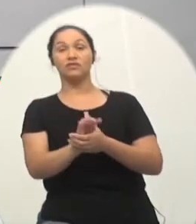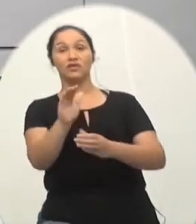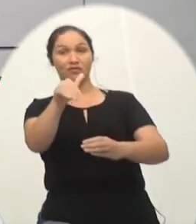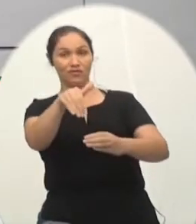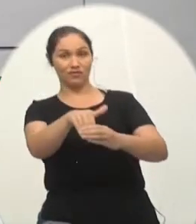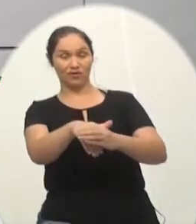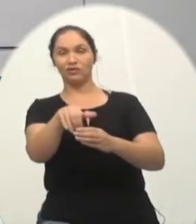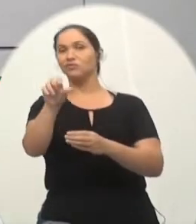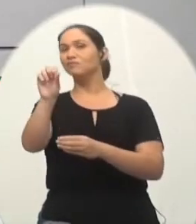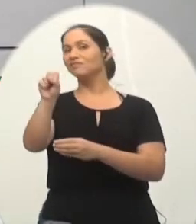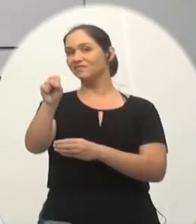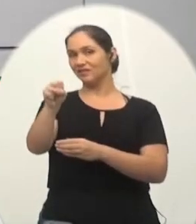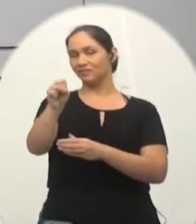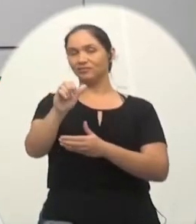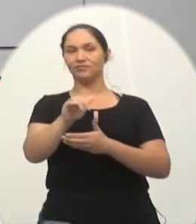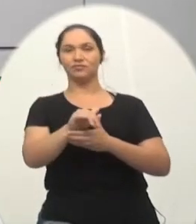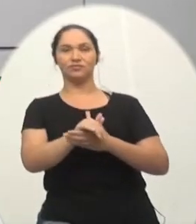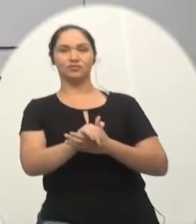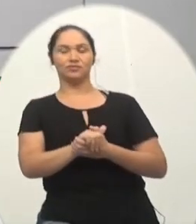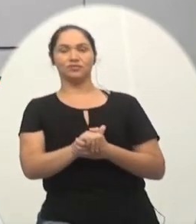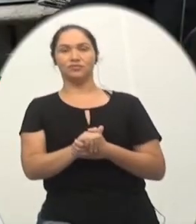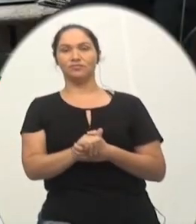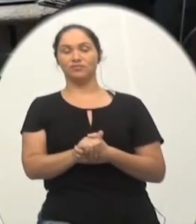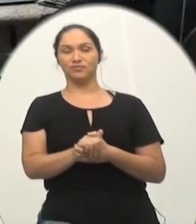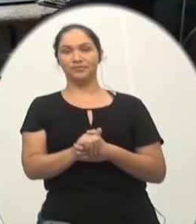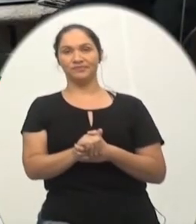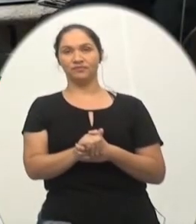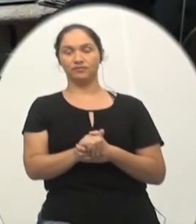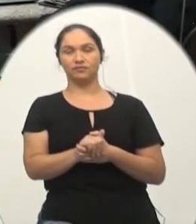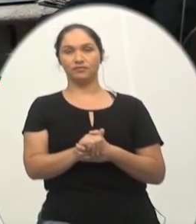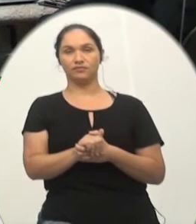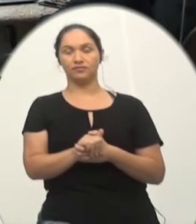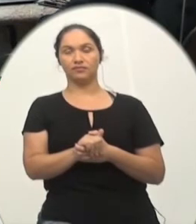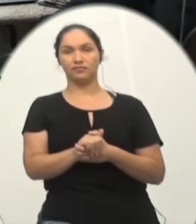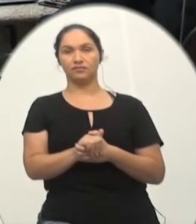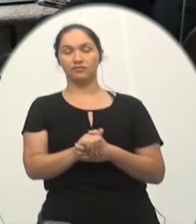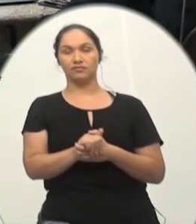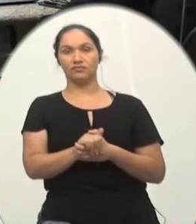Favorável à chapa do vereador Tita Belloli.